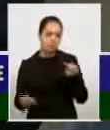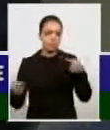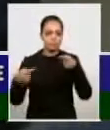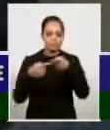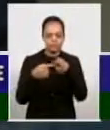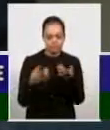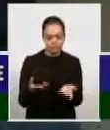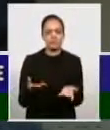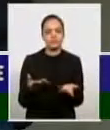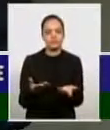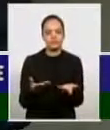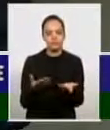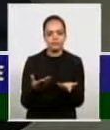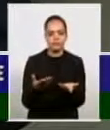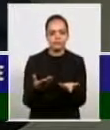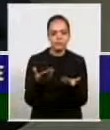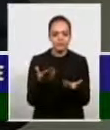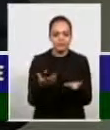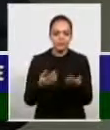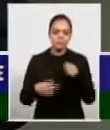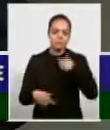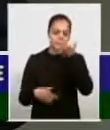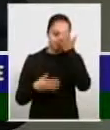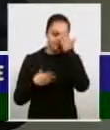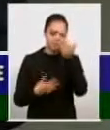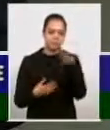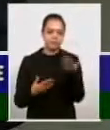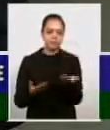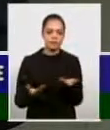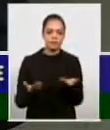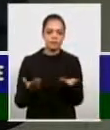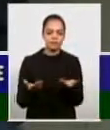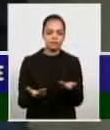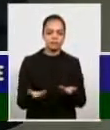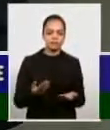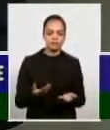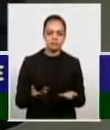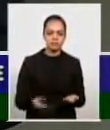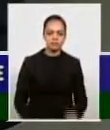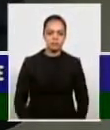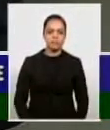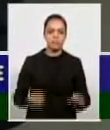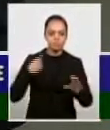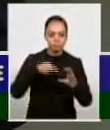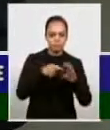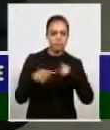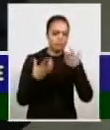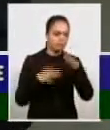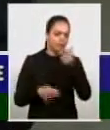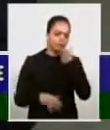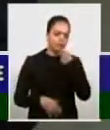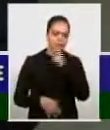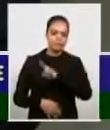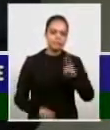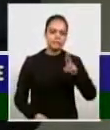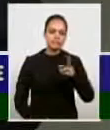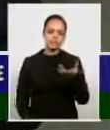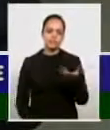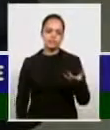propósito, o objetivo. Eu quero aqui agradecer profundamente, eu não vou citar nomes que eu